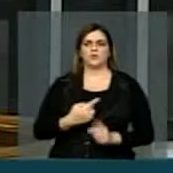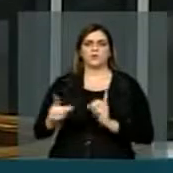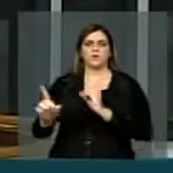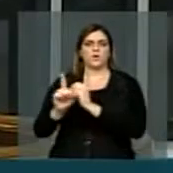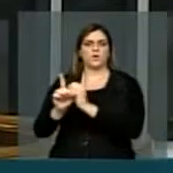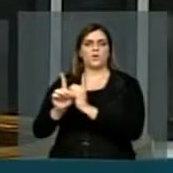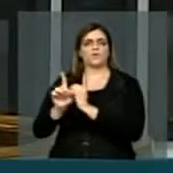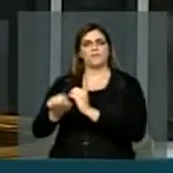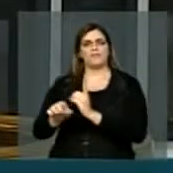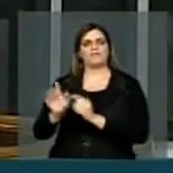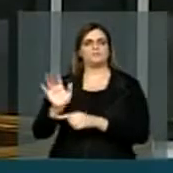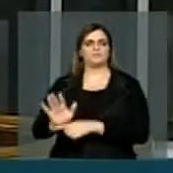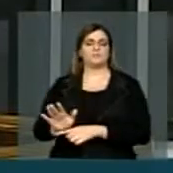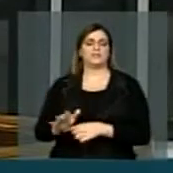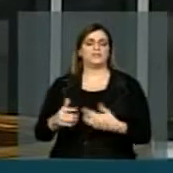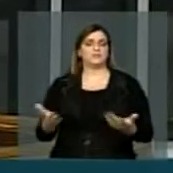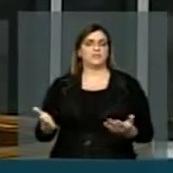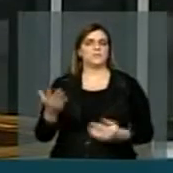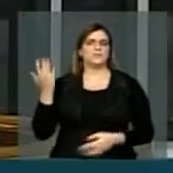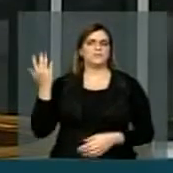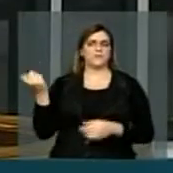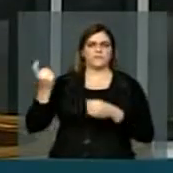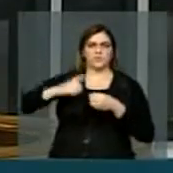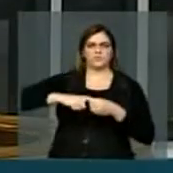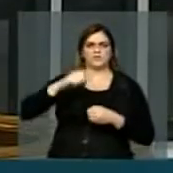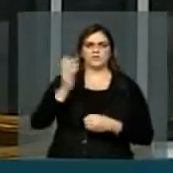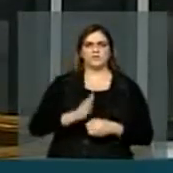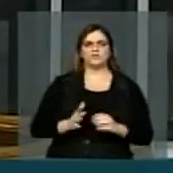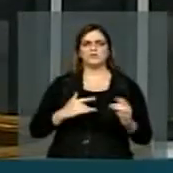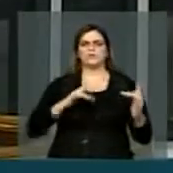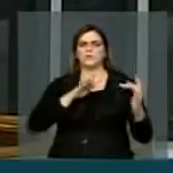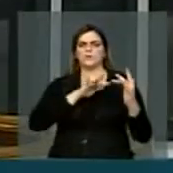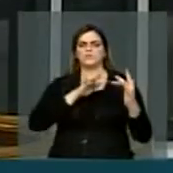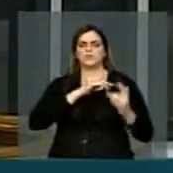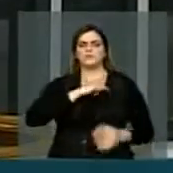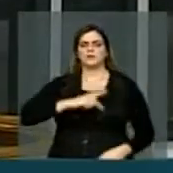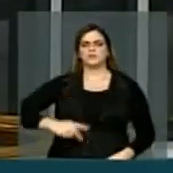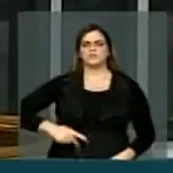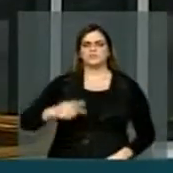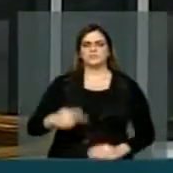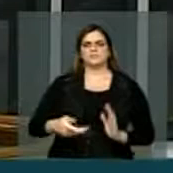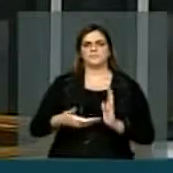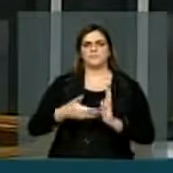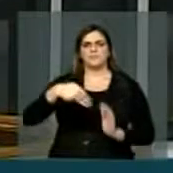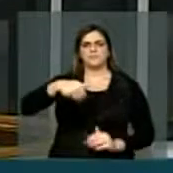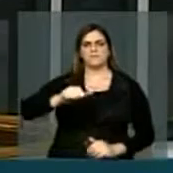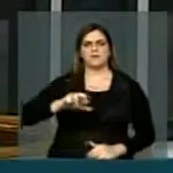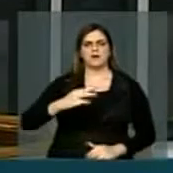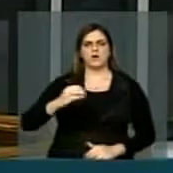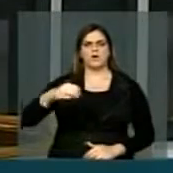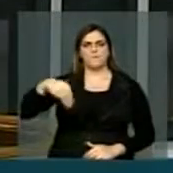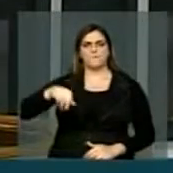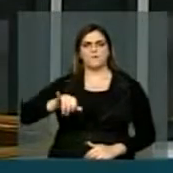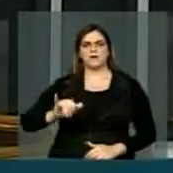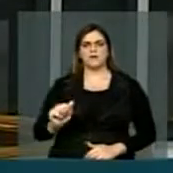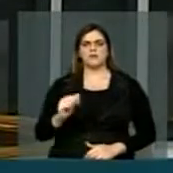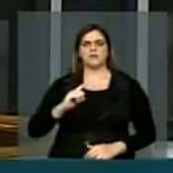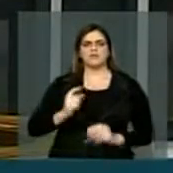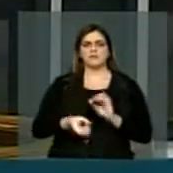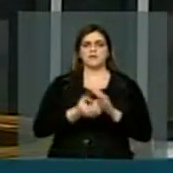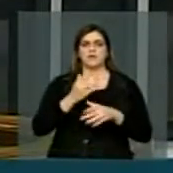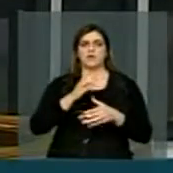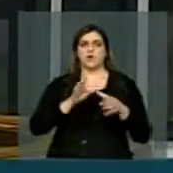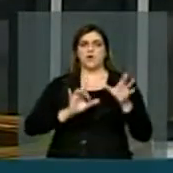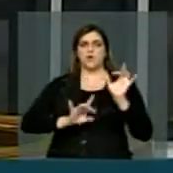encontro. Contactei, depois que voltei, com o nosso presidente da Câmara, deputado Marco Maia, para a criação de uma